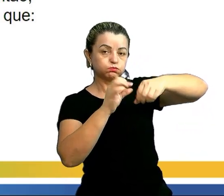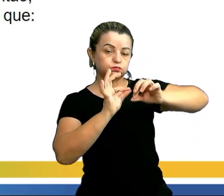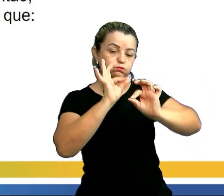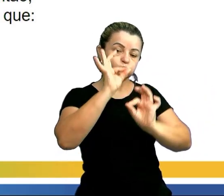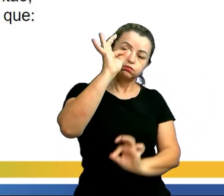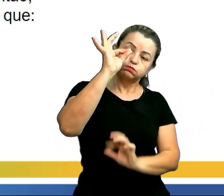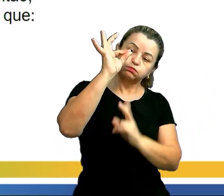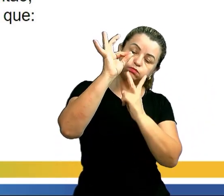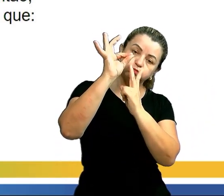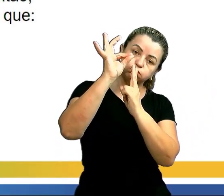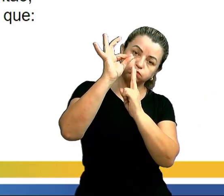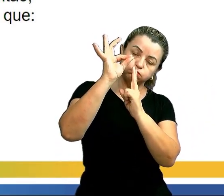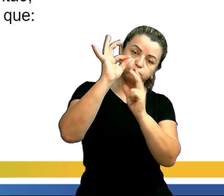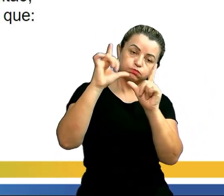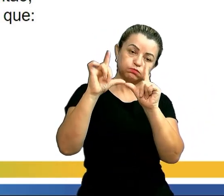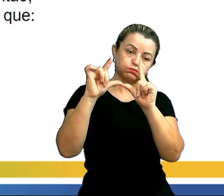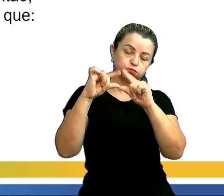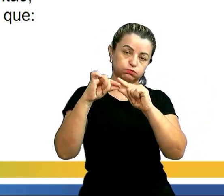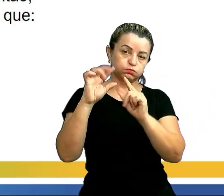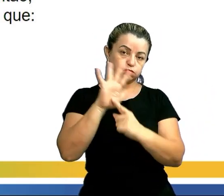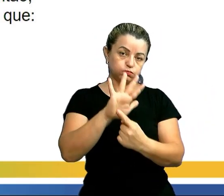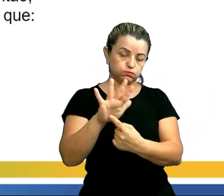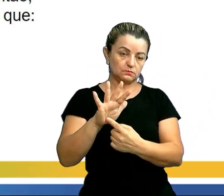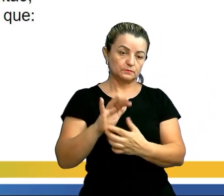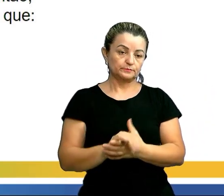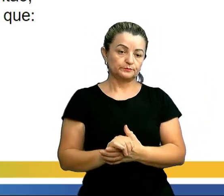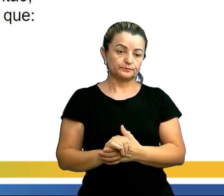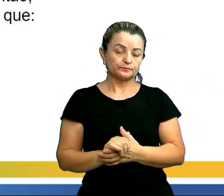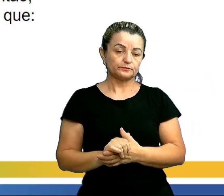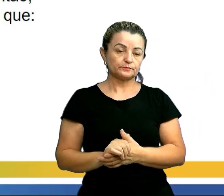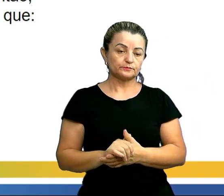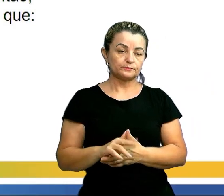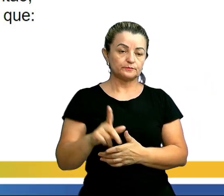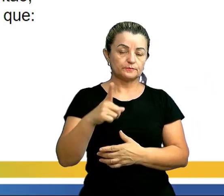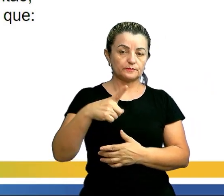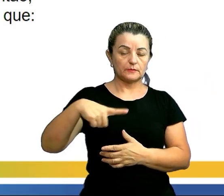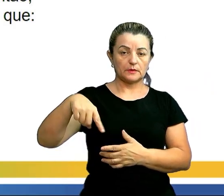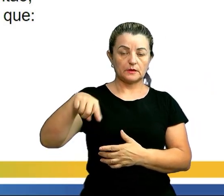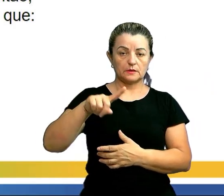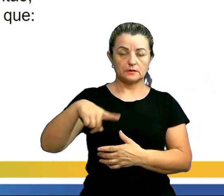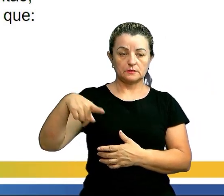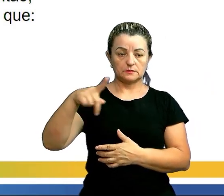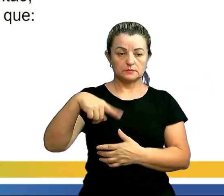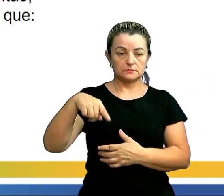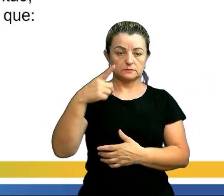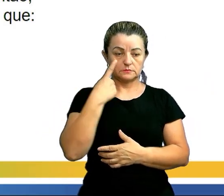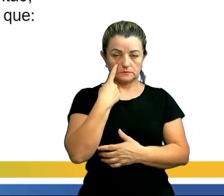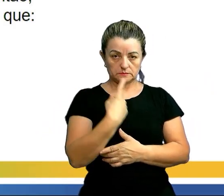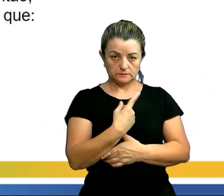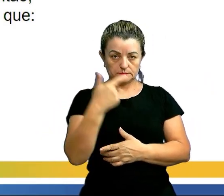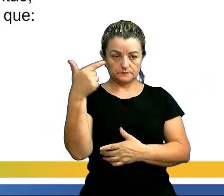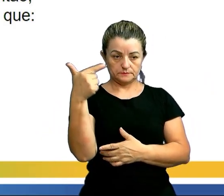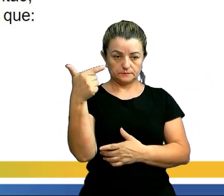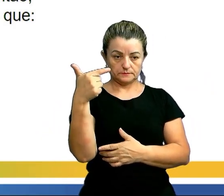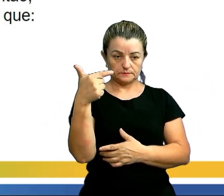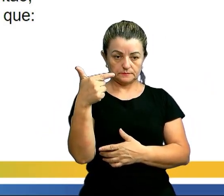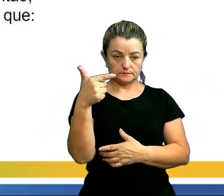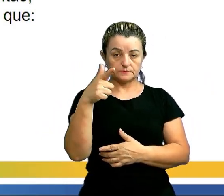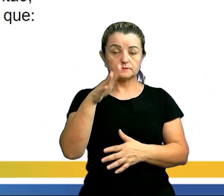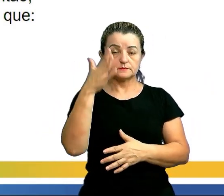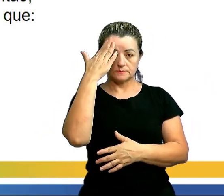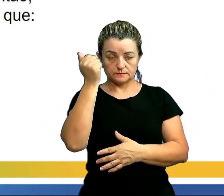triângulo mostrado na imagem. Ok? A área é πr ao quadrado, que é da circunferência. E sabemos que a